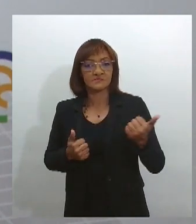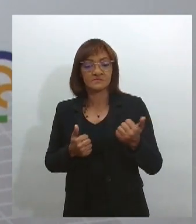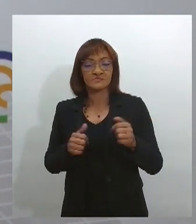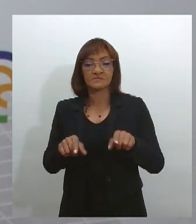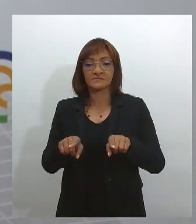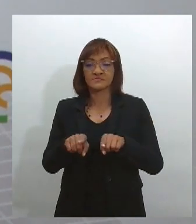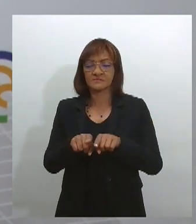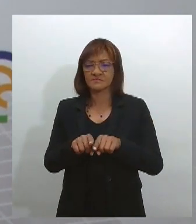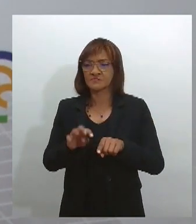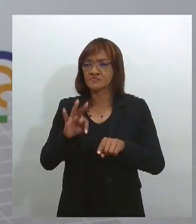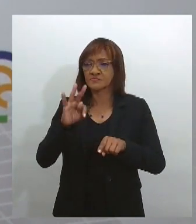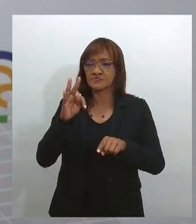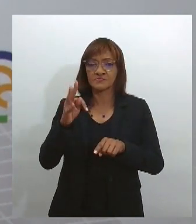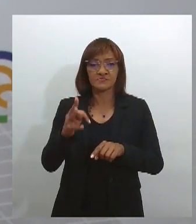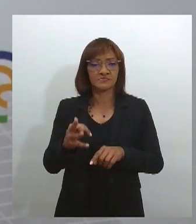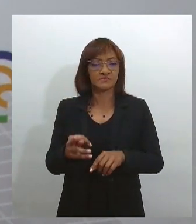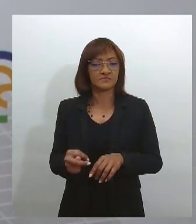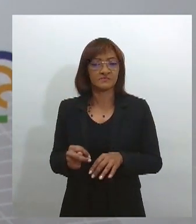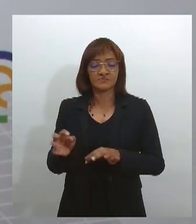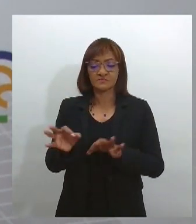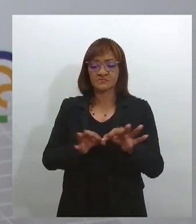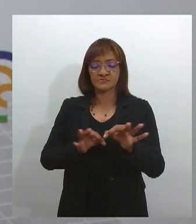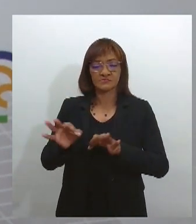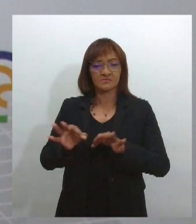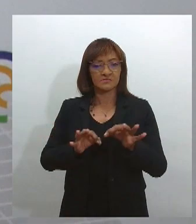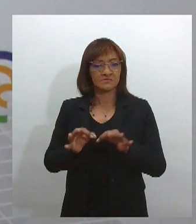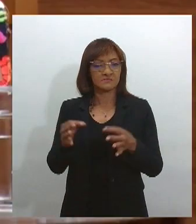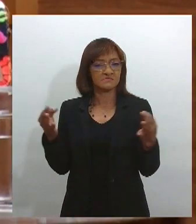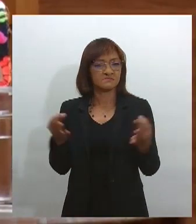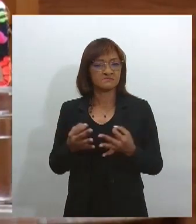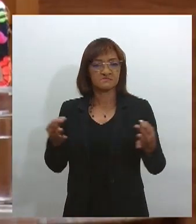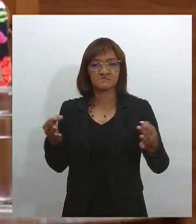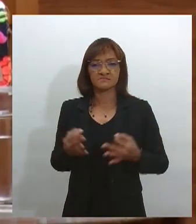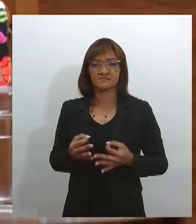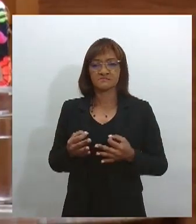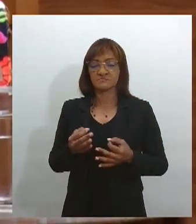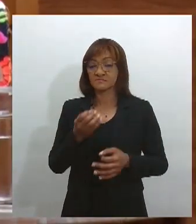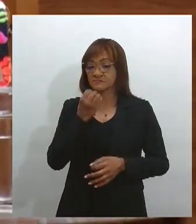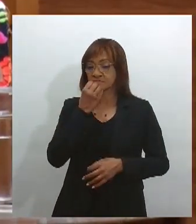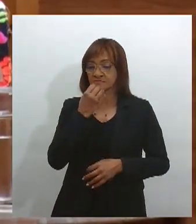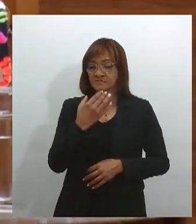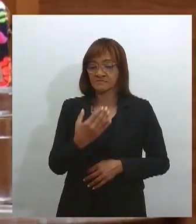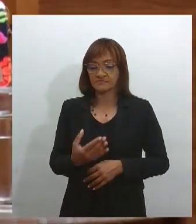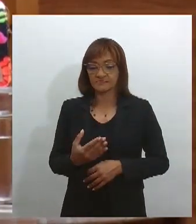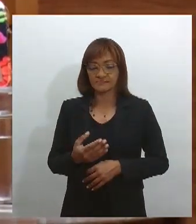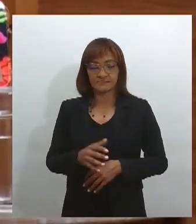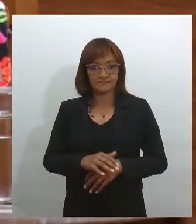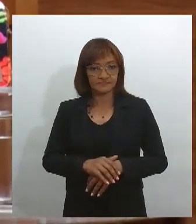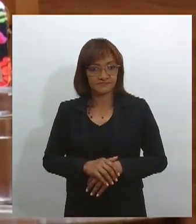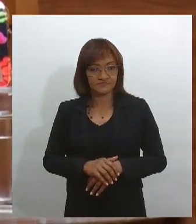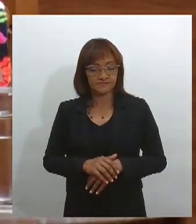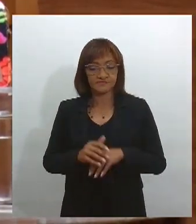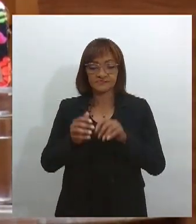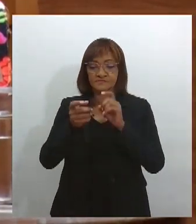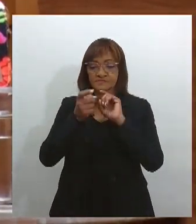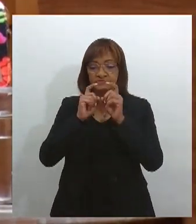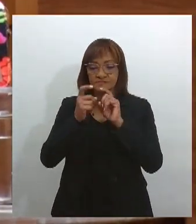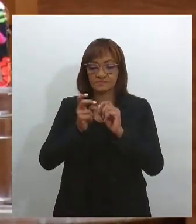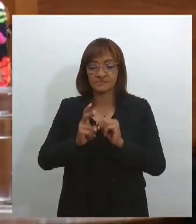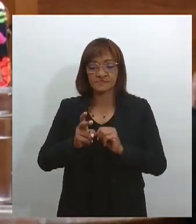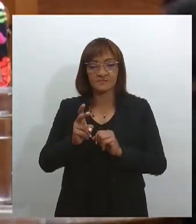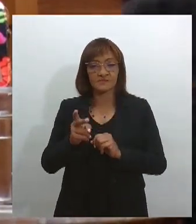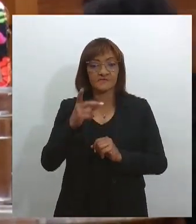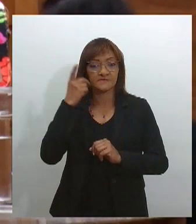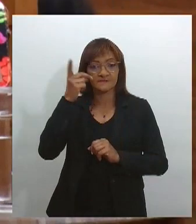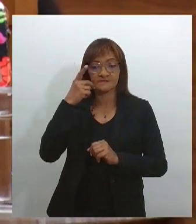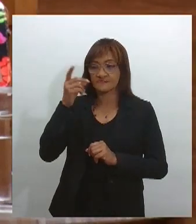pela grande organização, pelo sucesso do evento. Ainda no pequeno expediente, a deputada Linda Brasil do PSOL